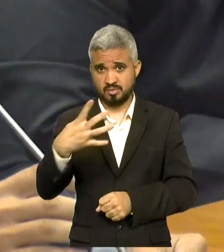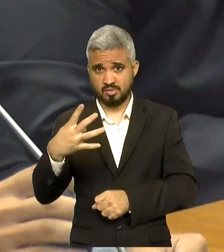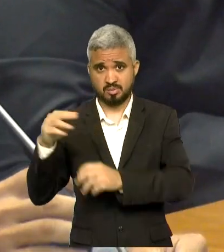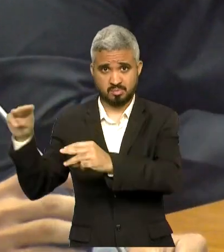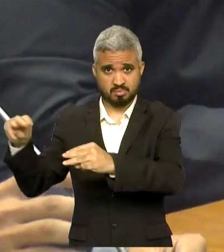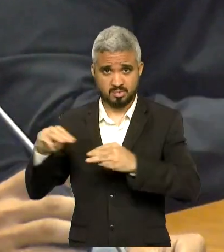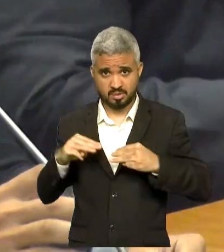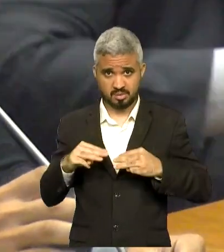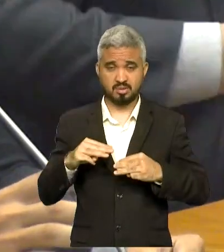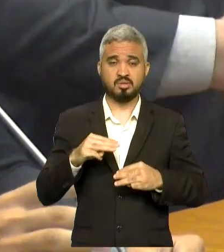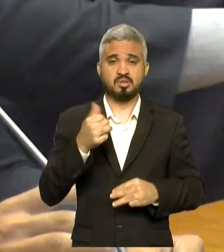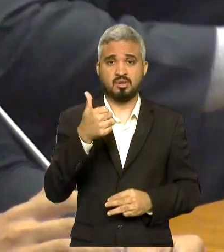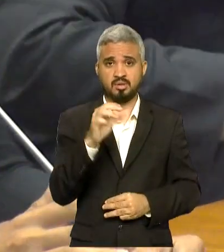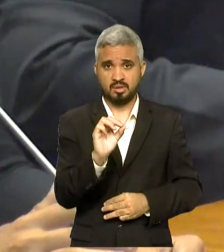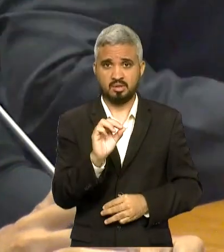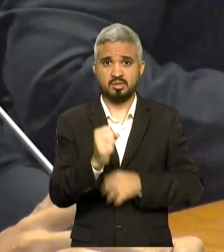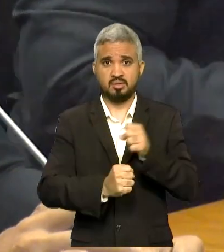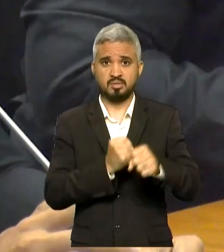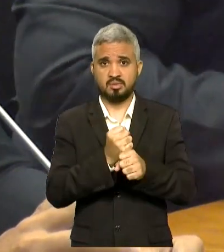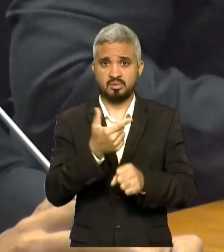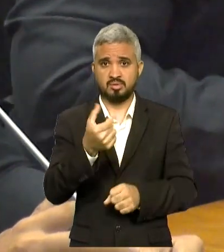do Poder Executivo.